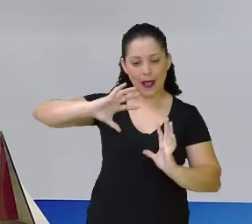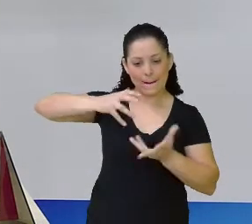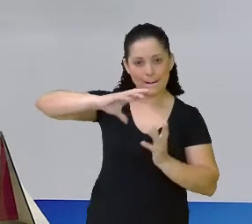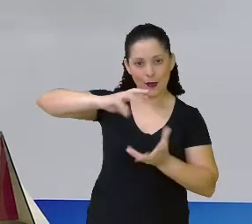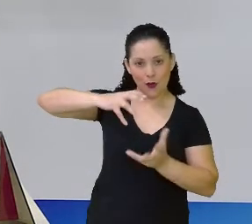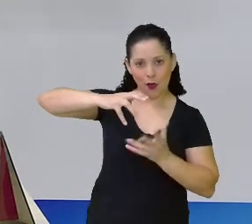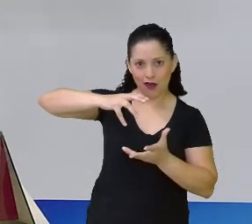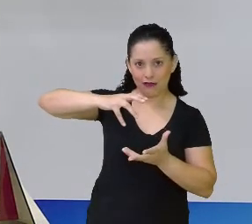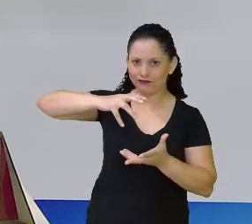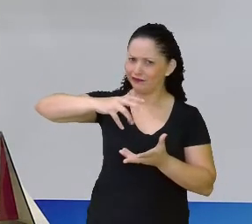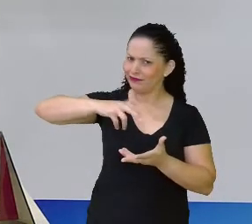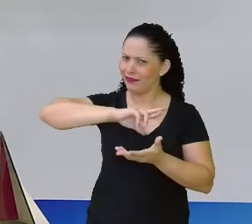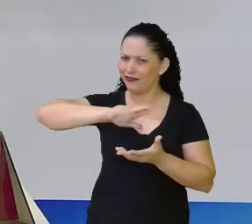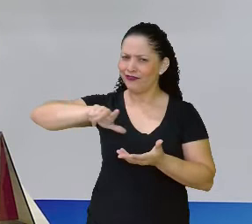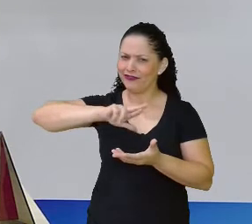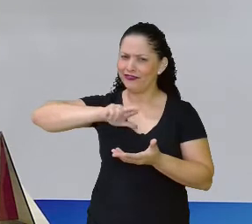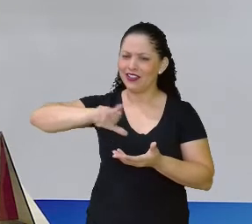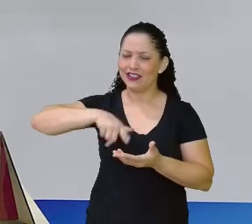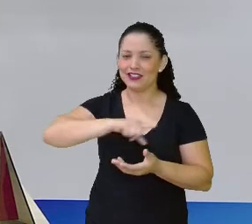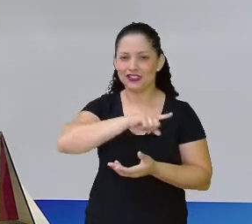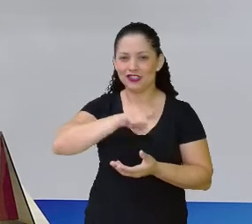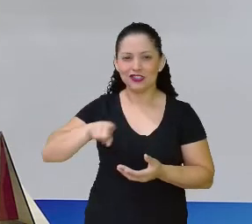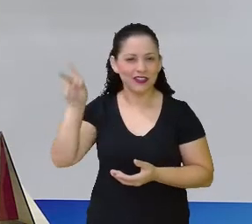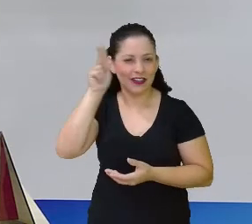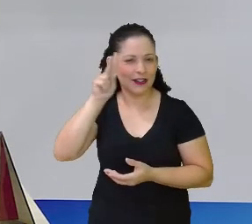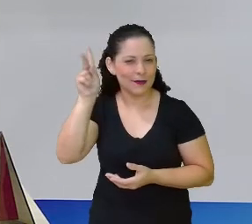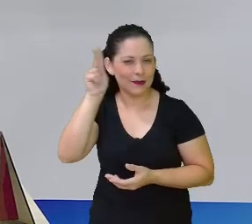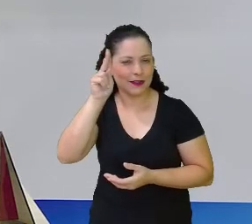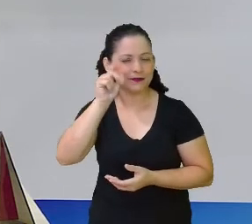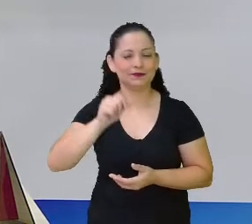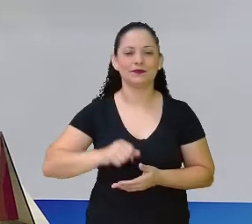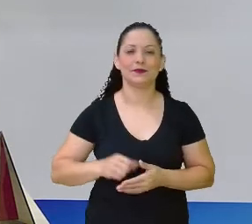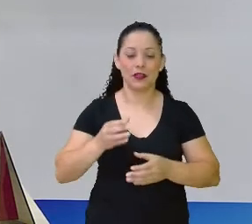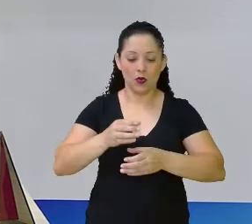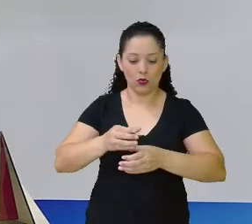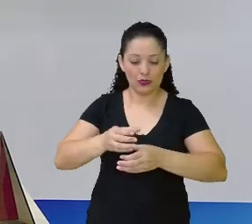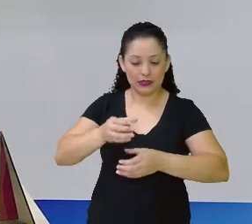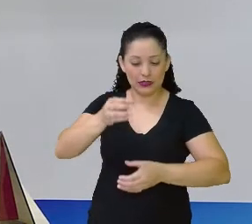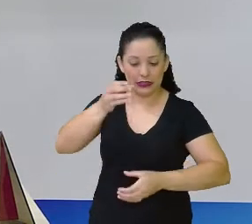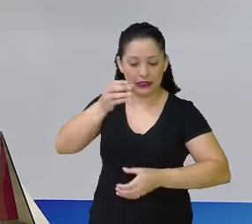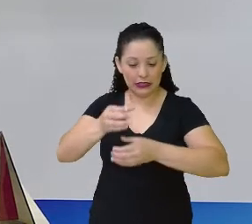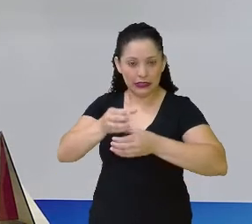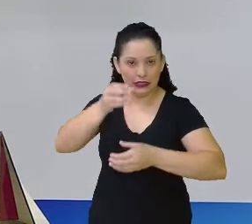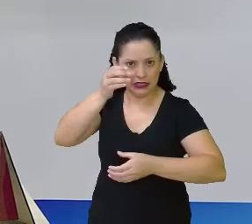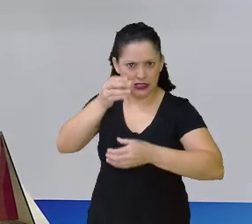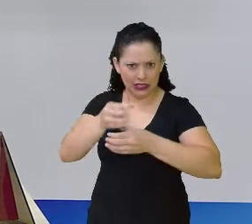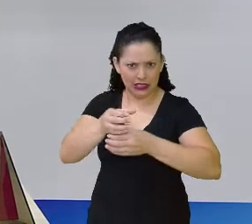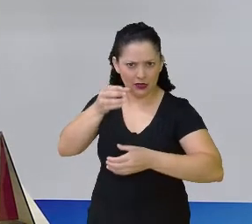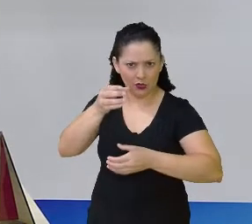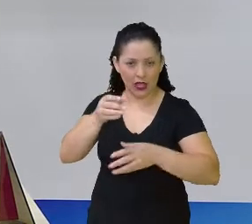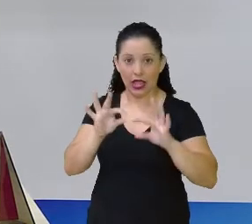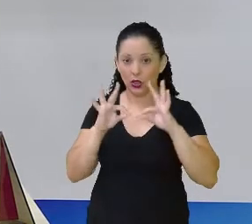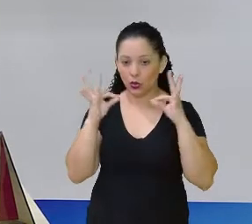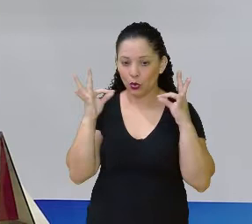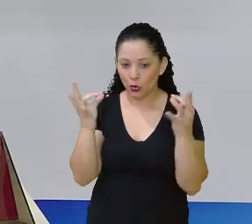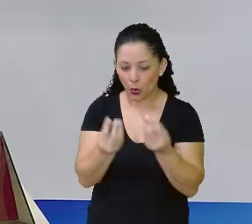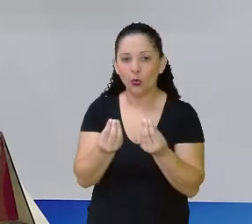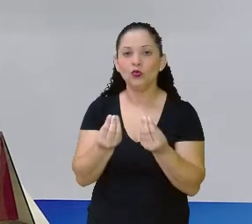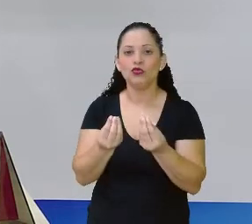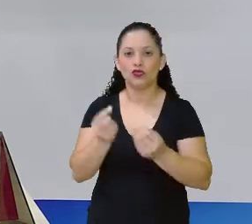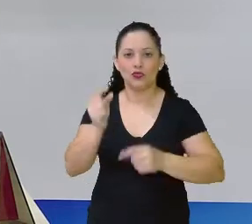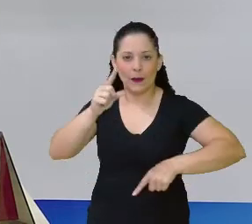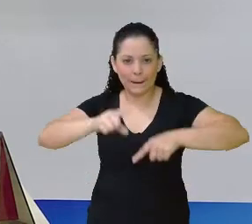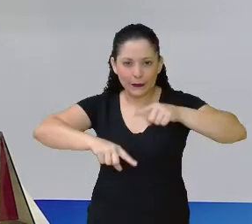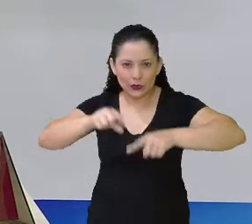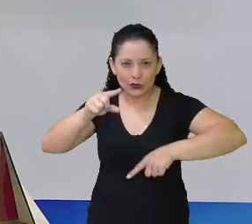Lembra? Estão lembrados disso? Pois bem, então, eu não posso dizer que todos os sólidos